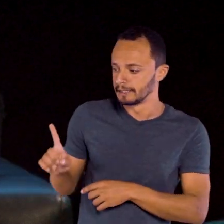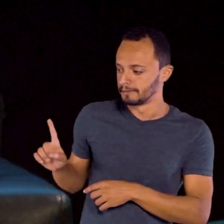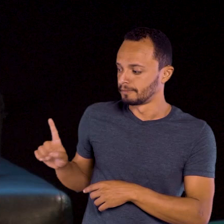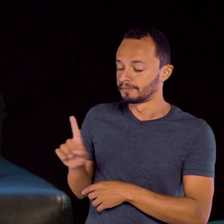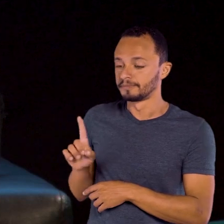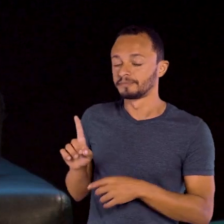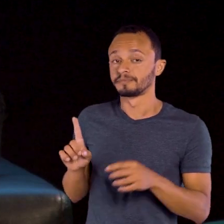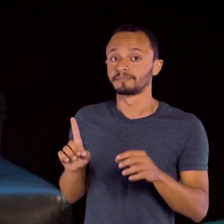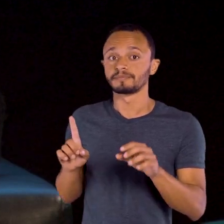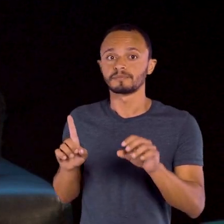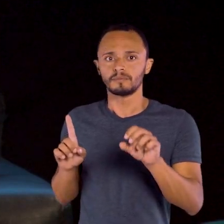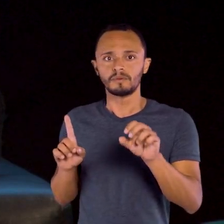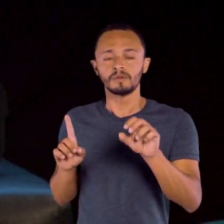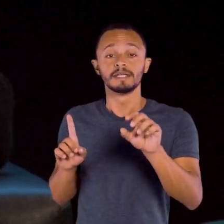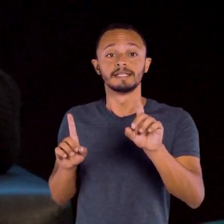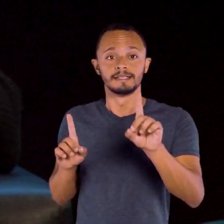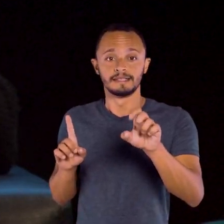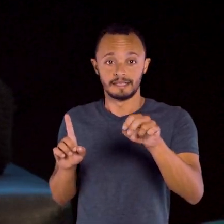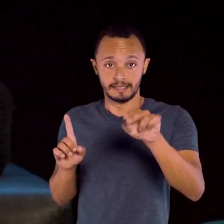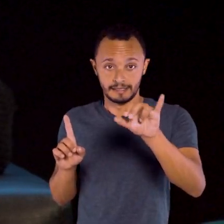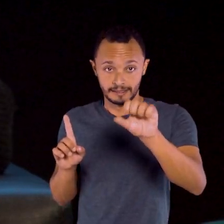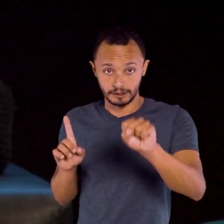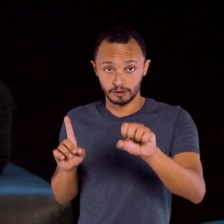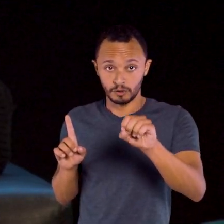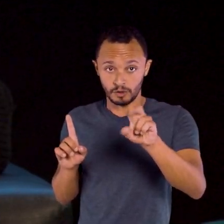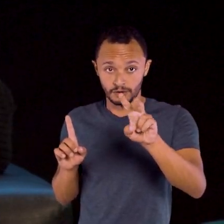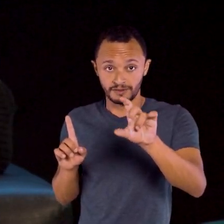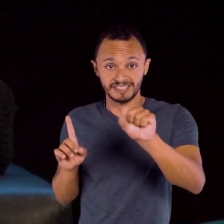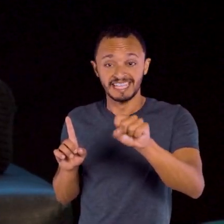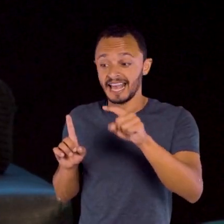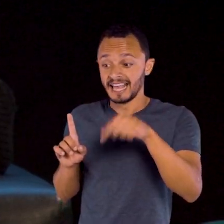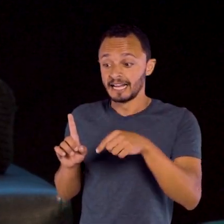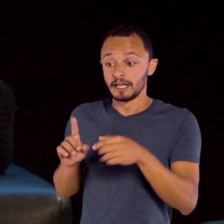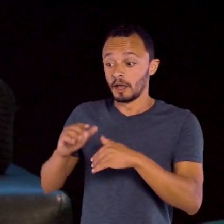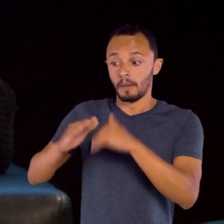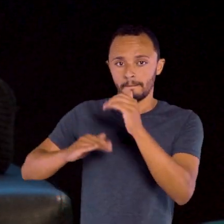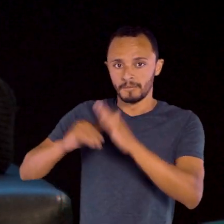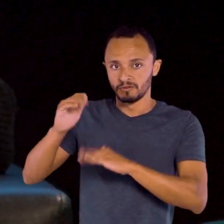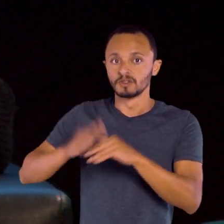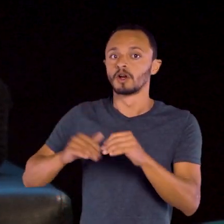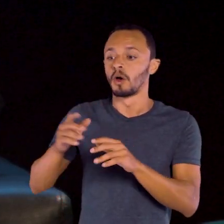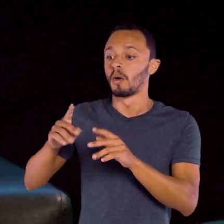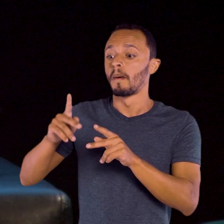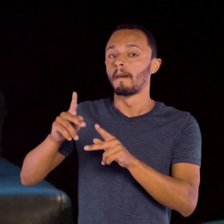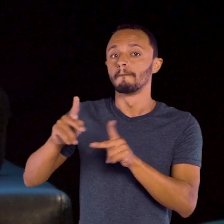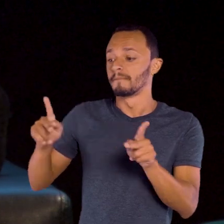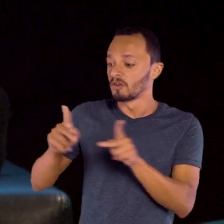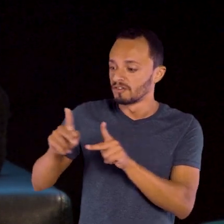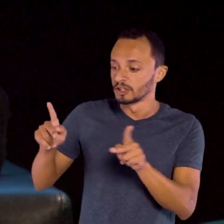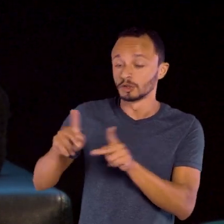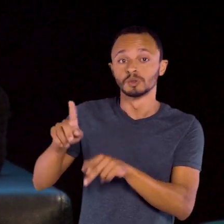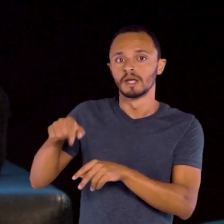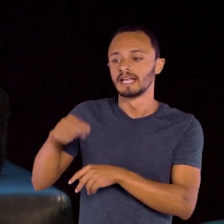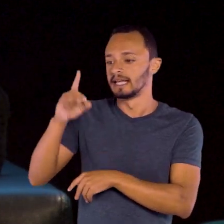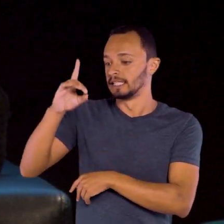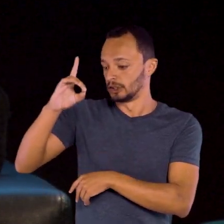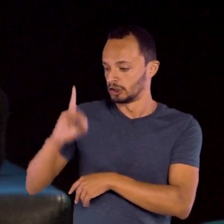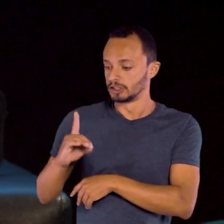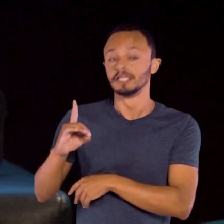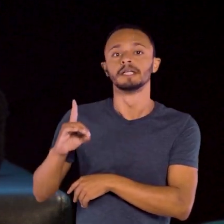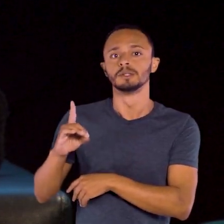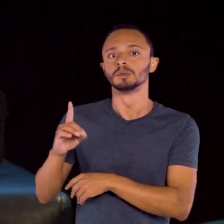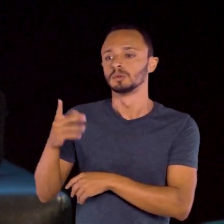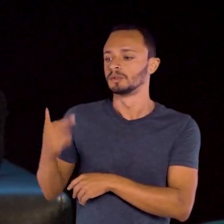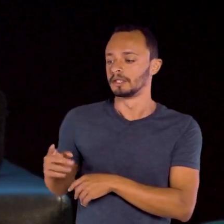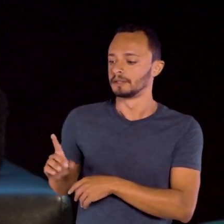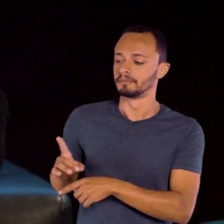delas é o Ney Lopes, que, aliás, vai receber, né, o título de professor honoris causa pela UFRJ de Direito, dia